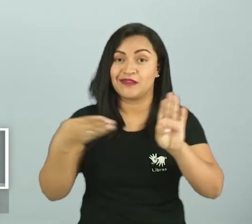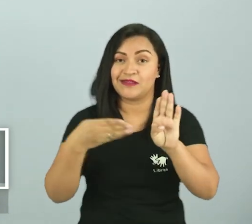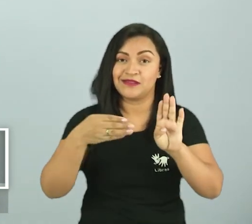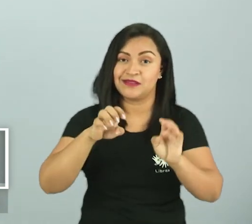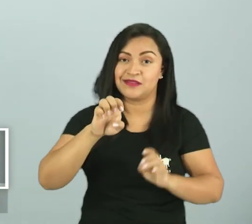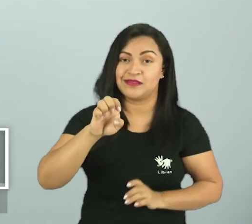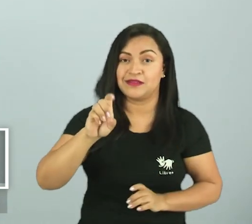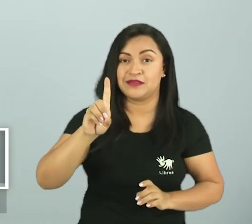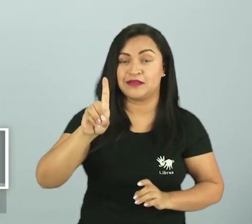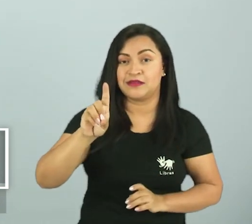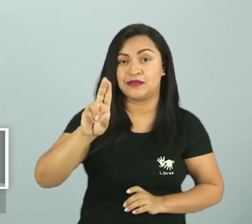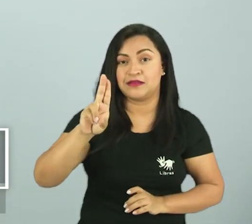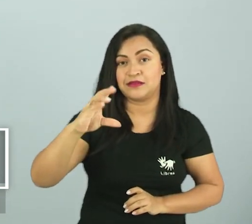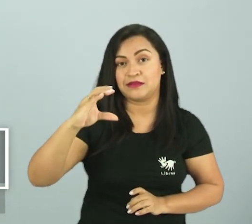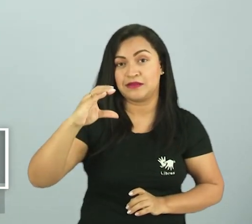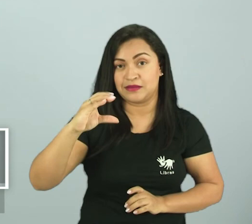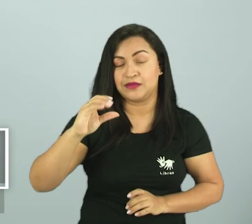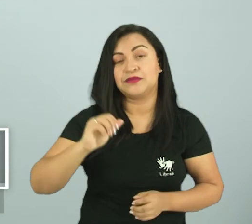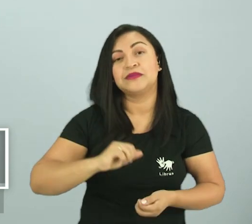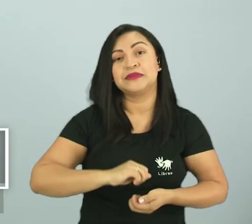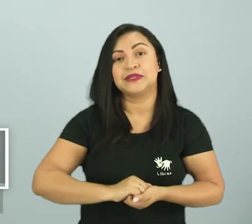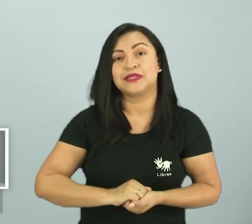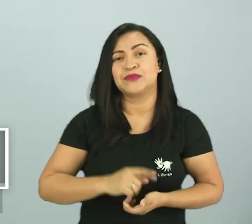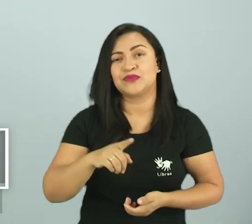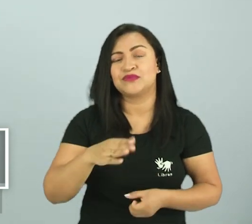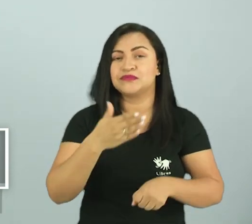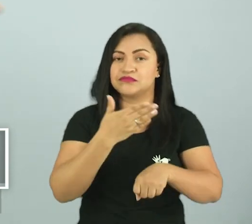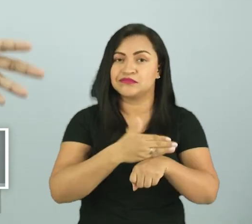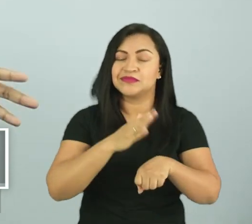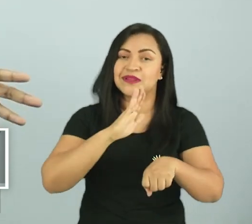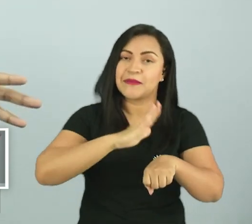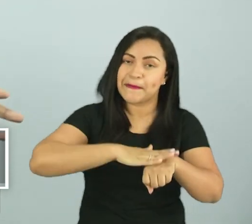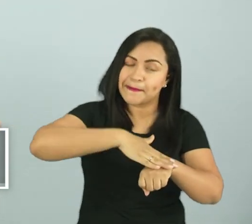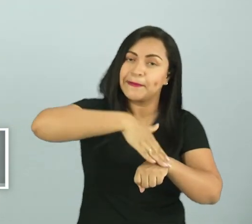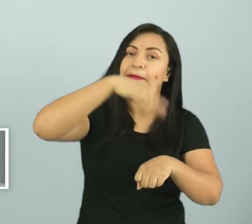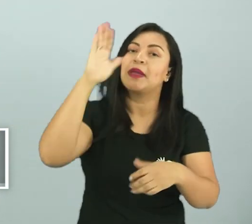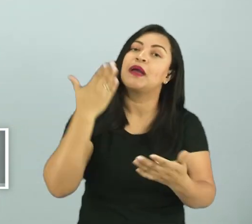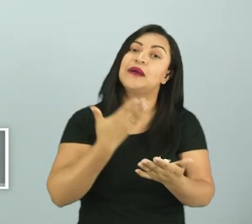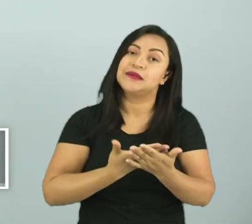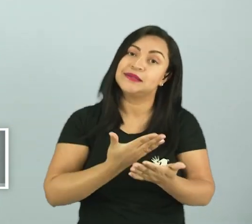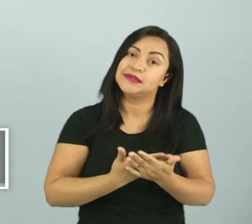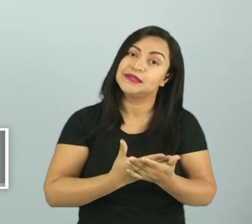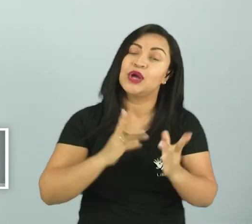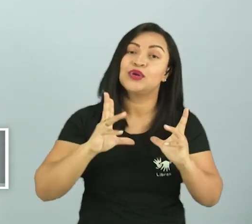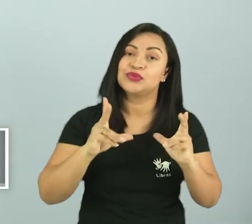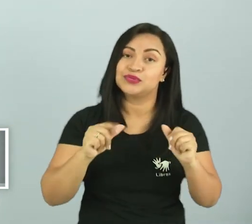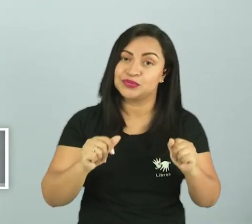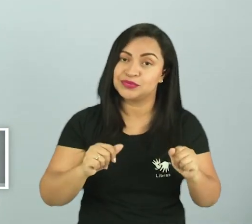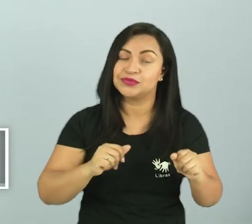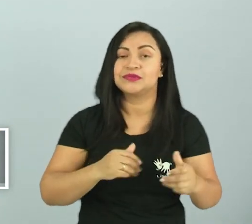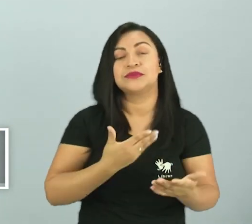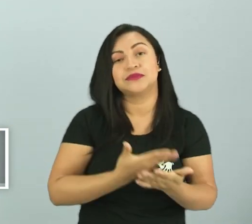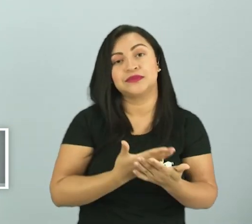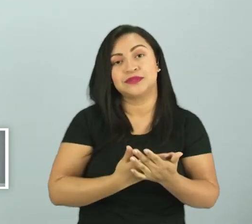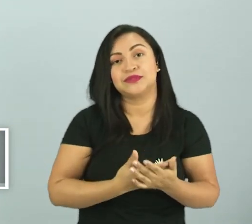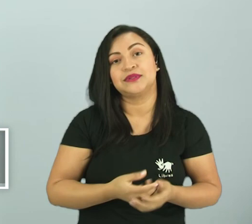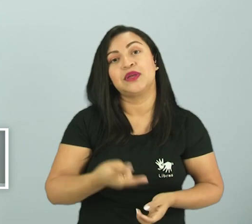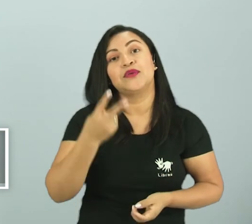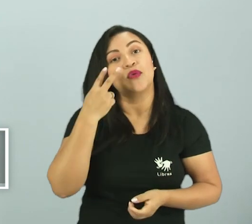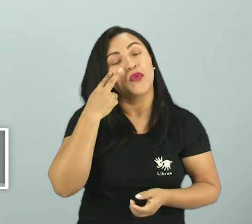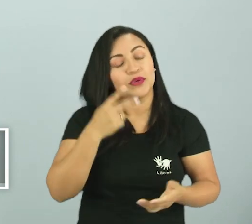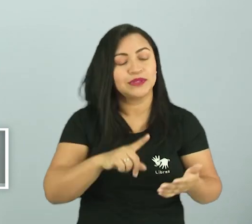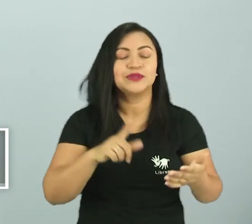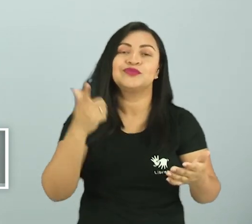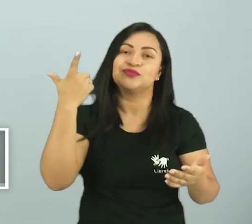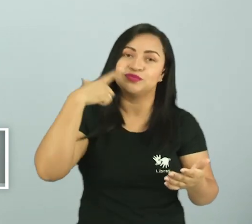de acessar a plataforma do Eduque, para vocês terem acesso a todas essas